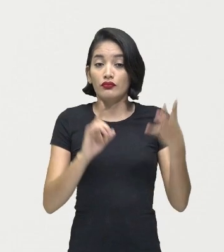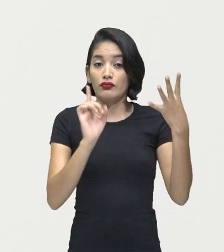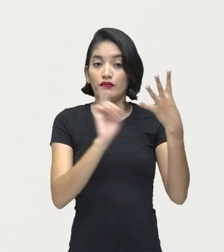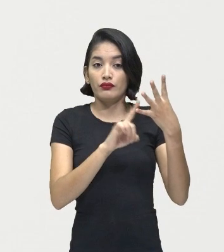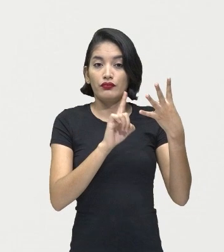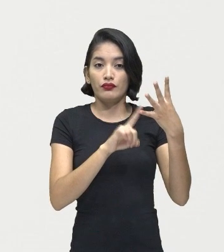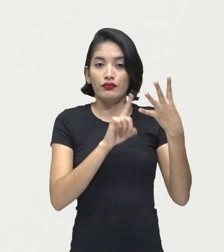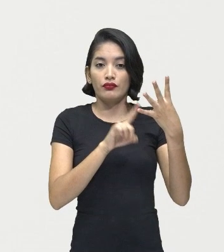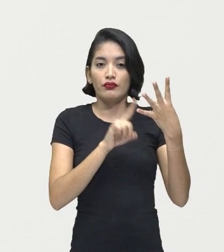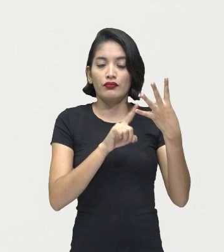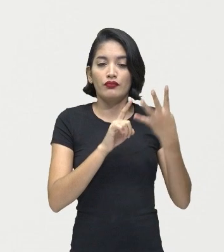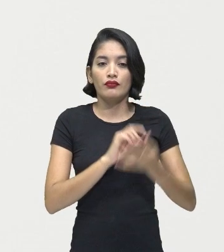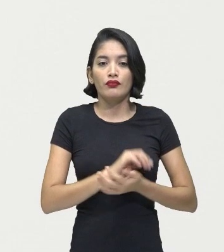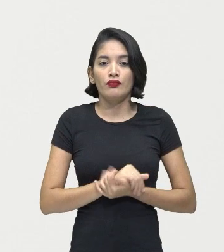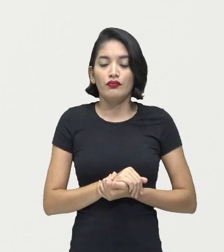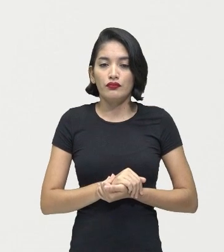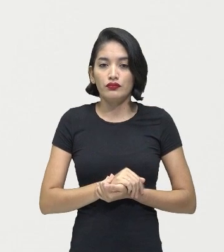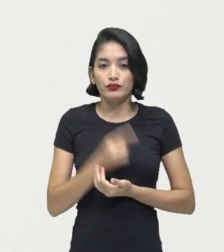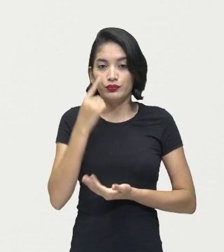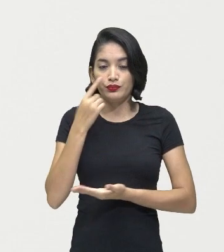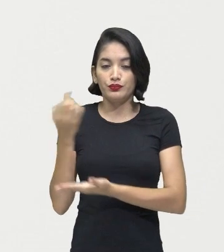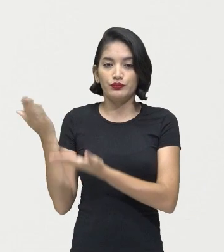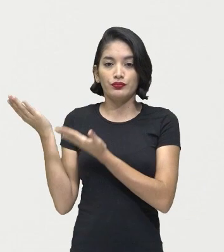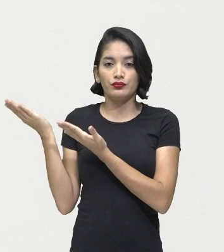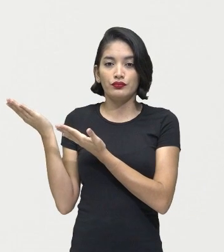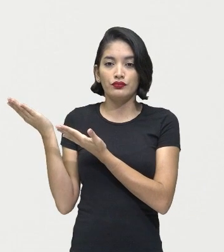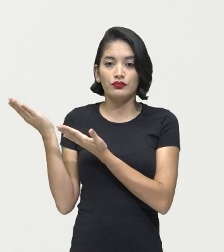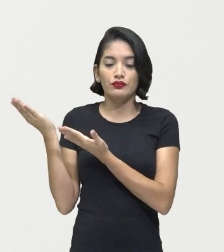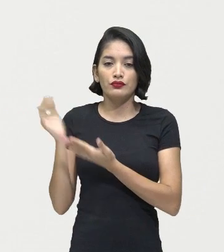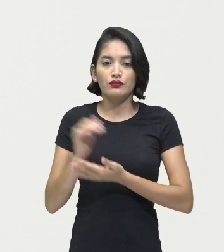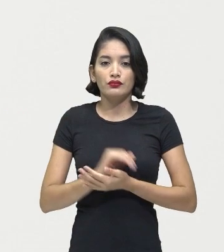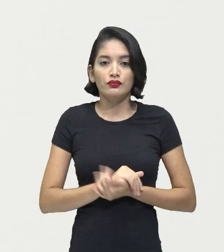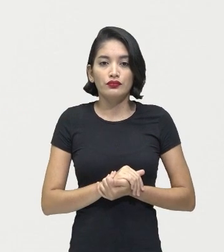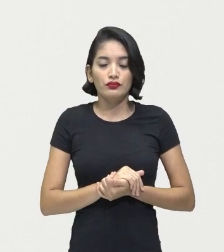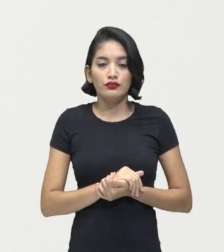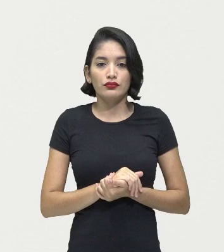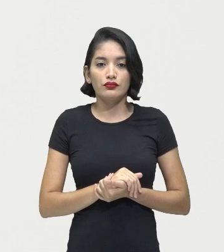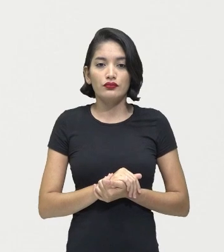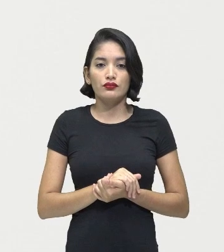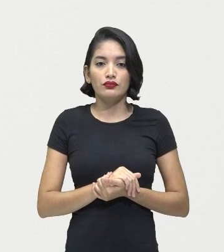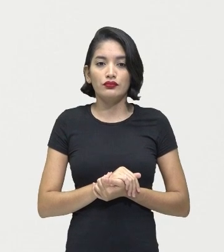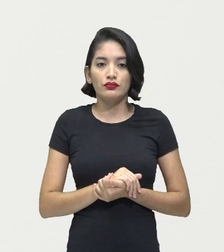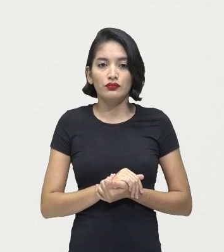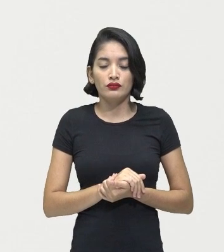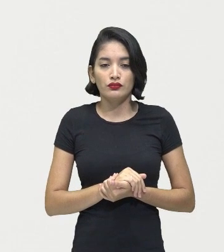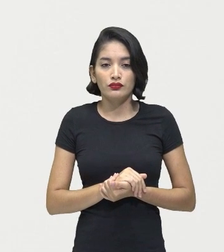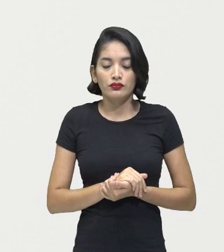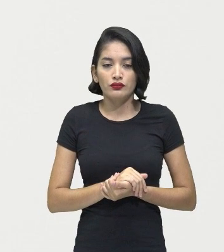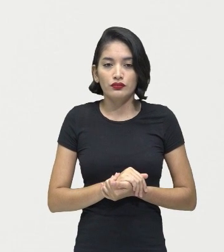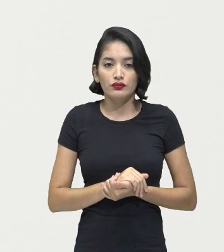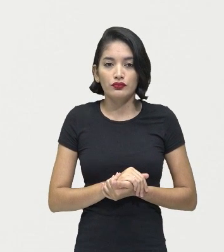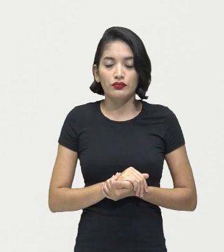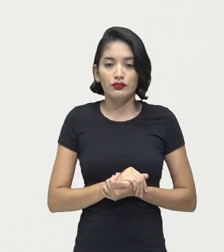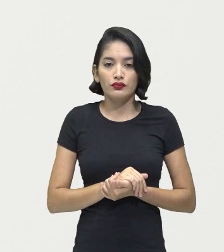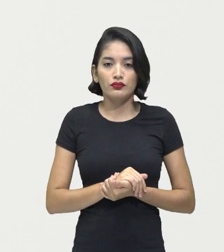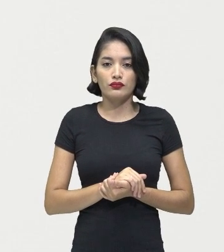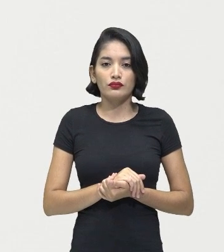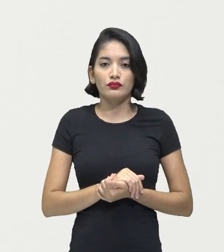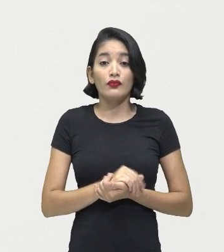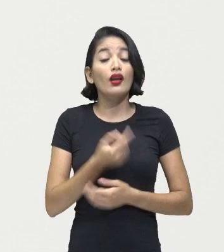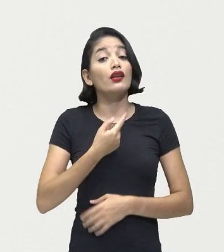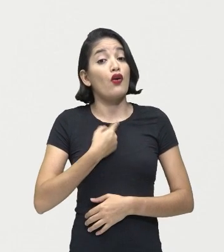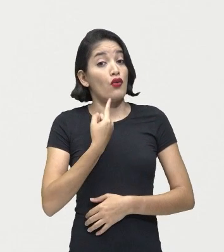conclusivas. Assim, então, logo, pois, depois do verbo, por conseguinte, por isso, portanto, né? Vou à